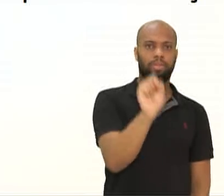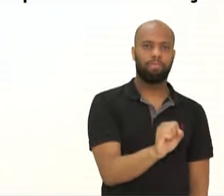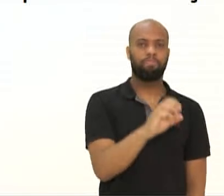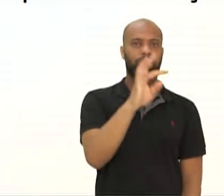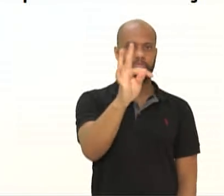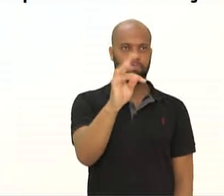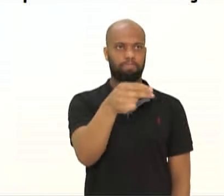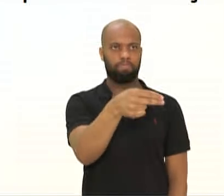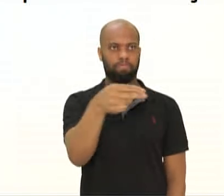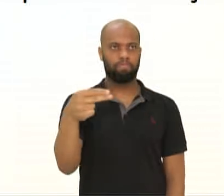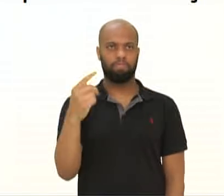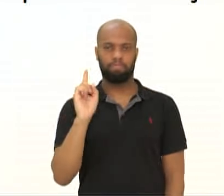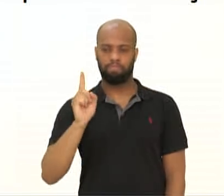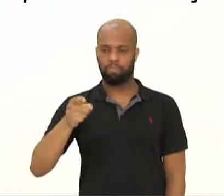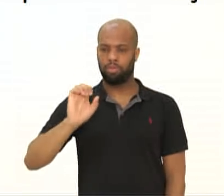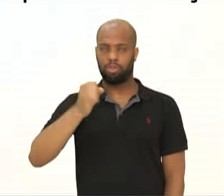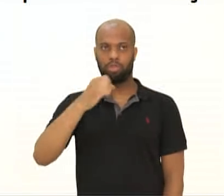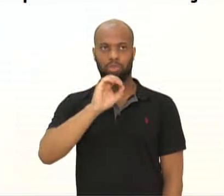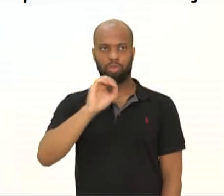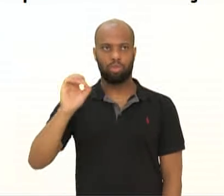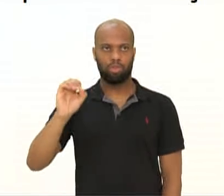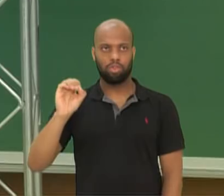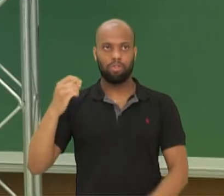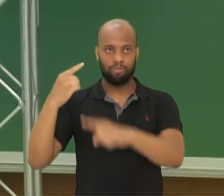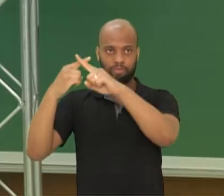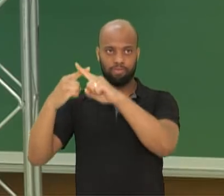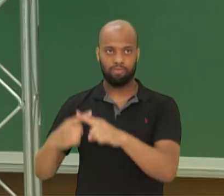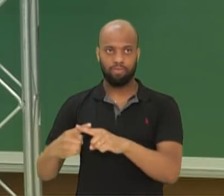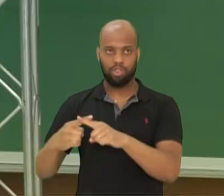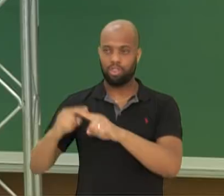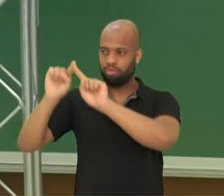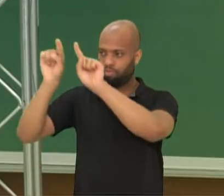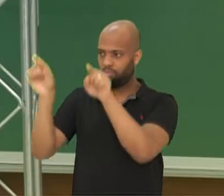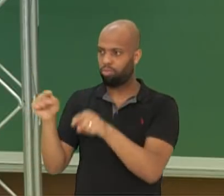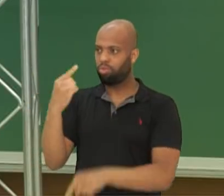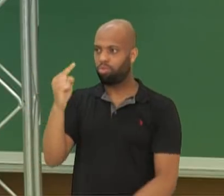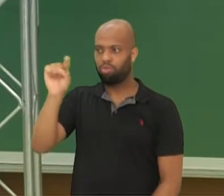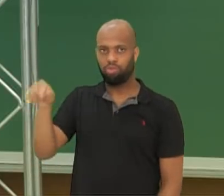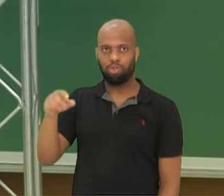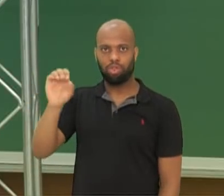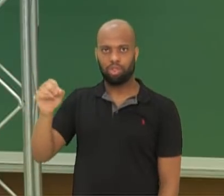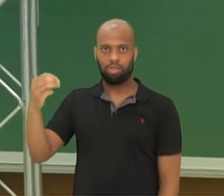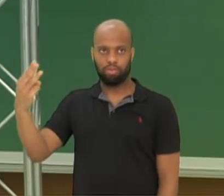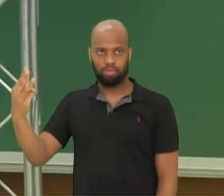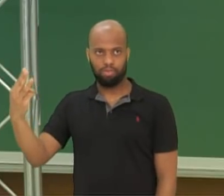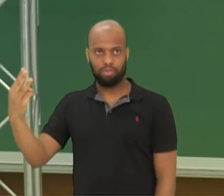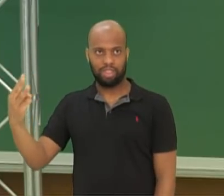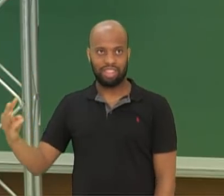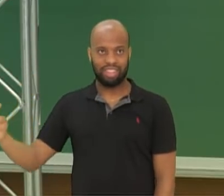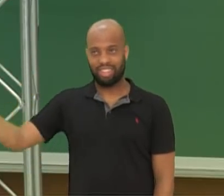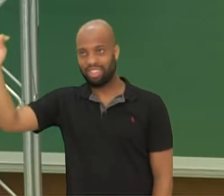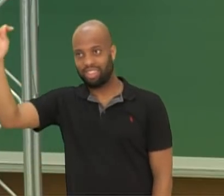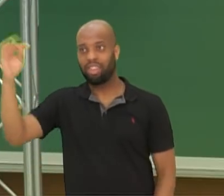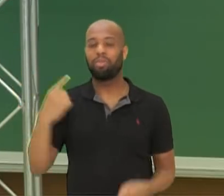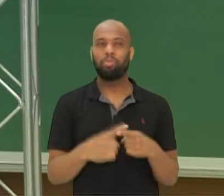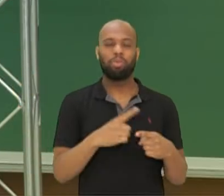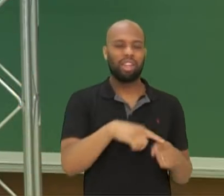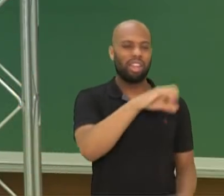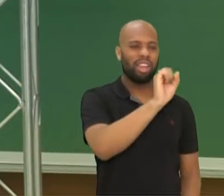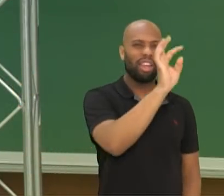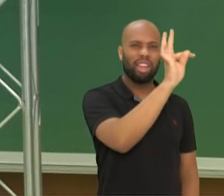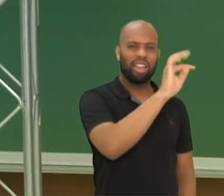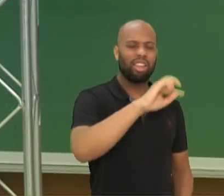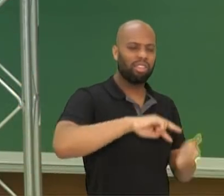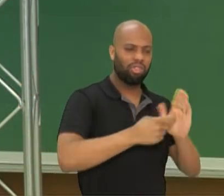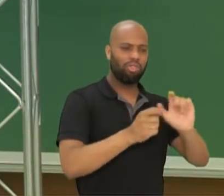olha só, por favor, atenção aqui, ó. S de T, ou seja, a função de salário,